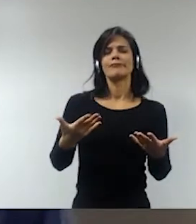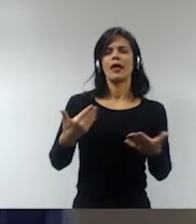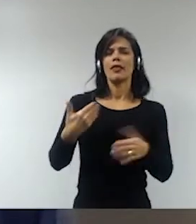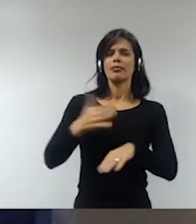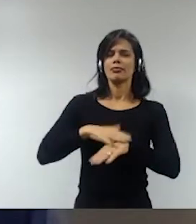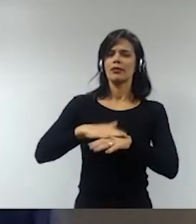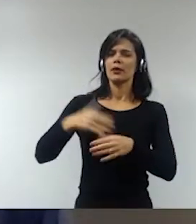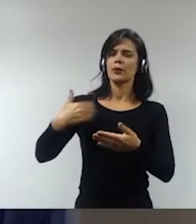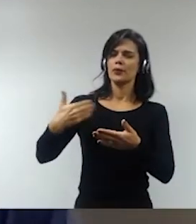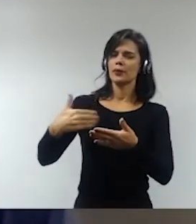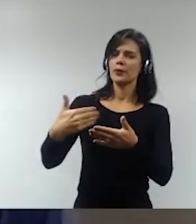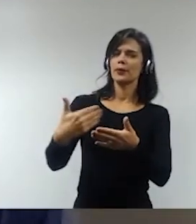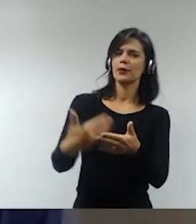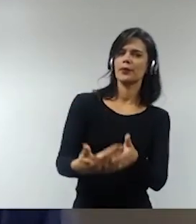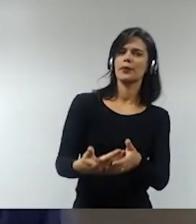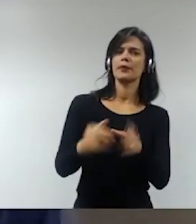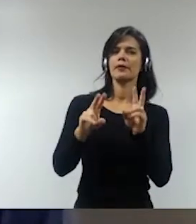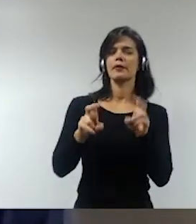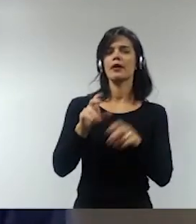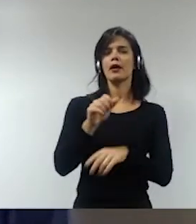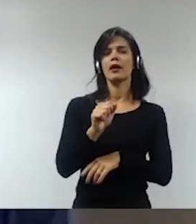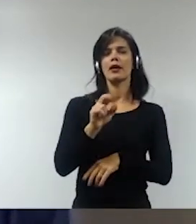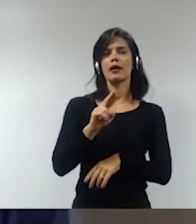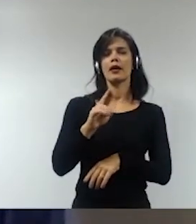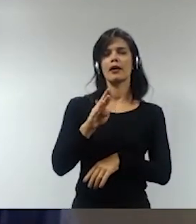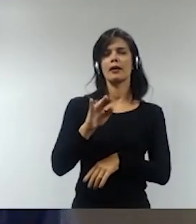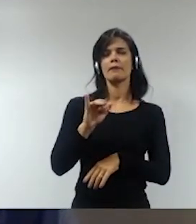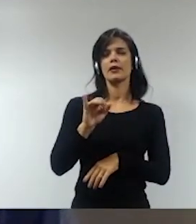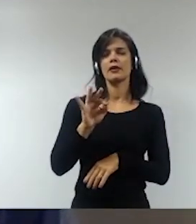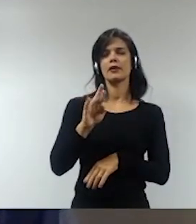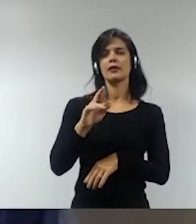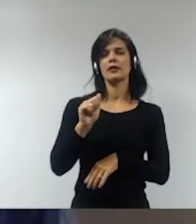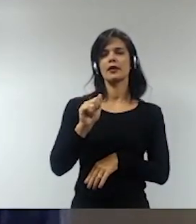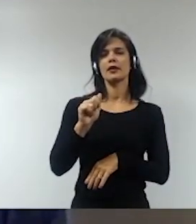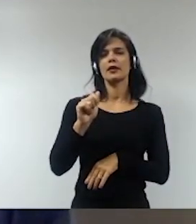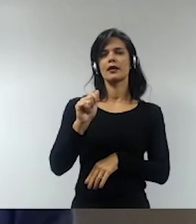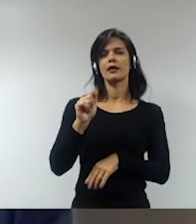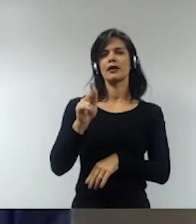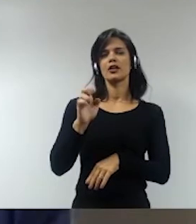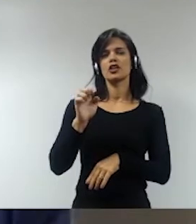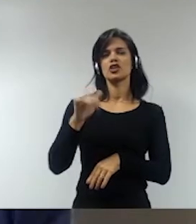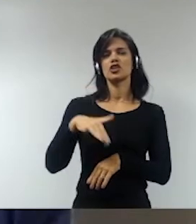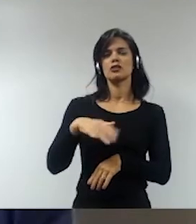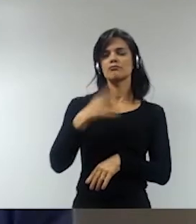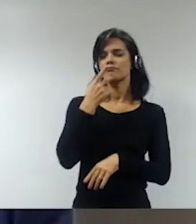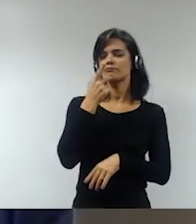à arbitragem e à mediação. Doutora Andréia, a palavra é sua.